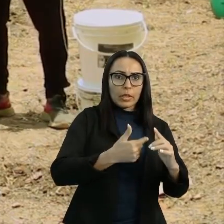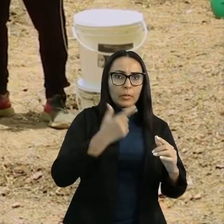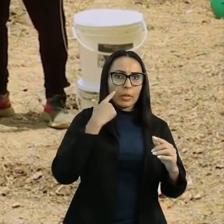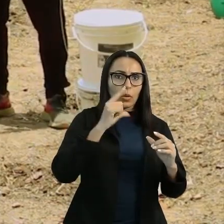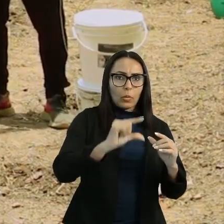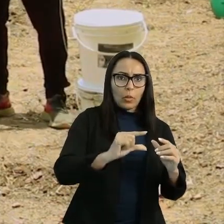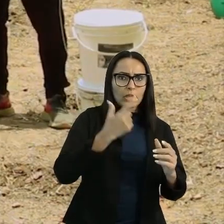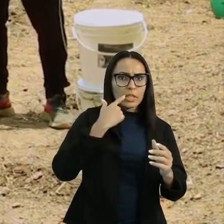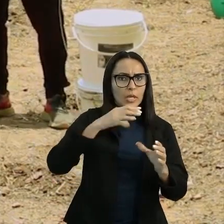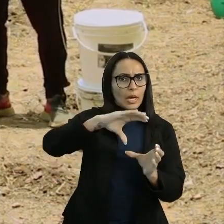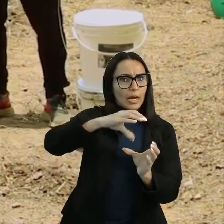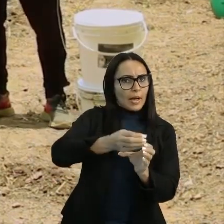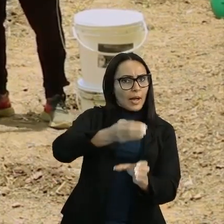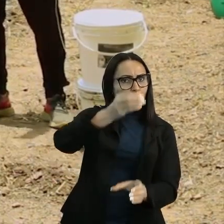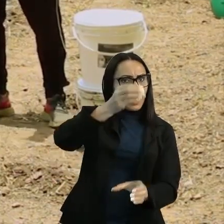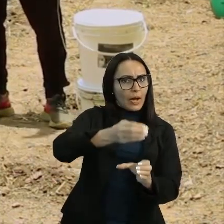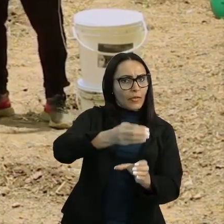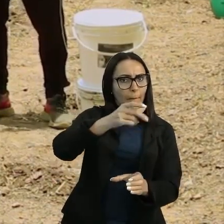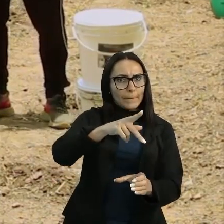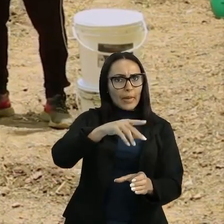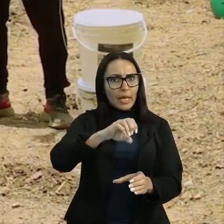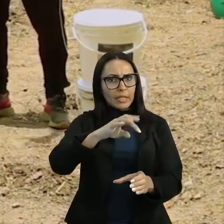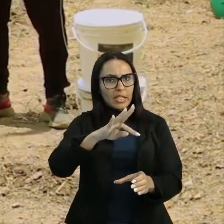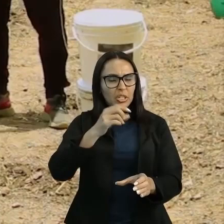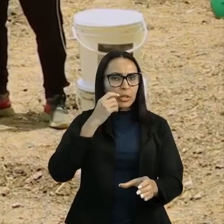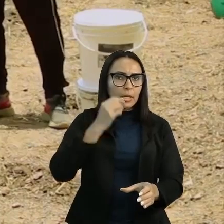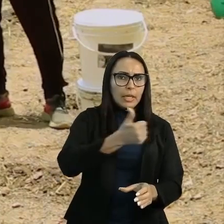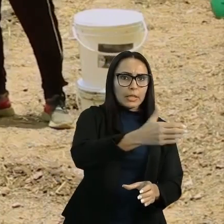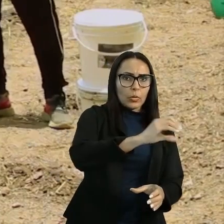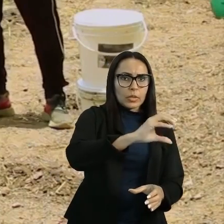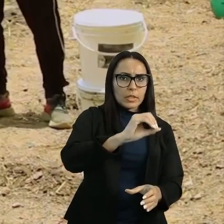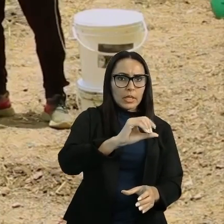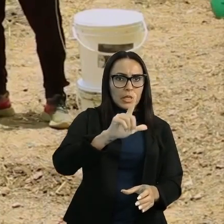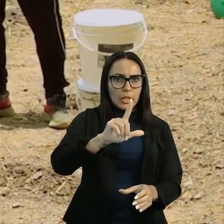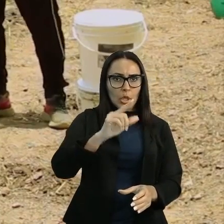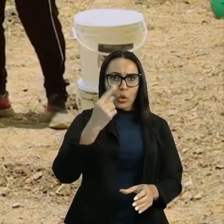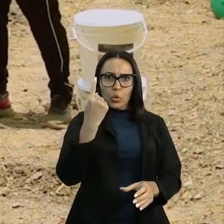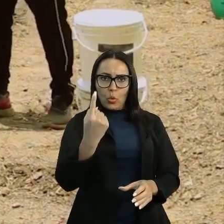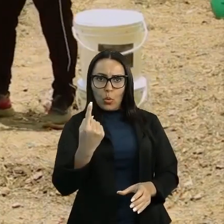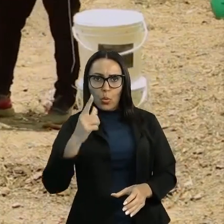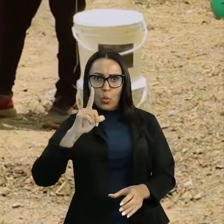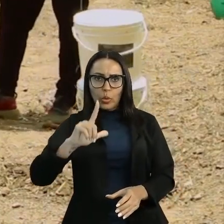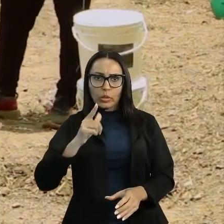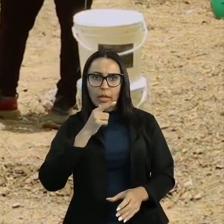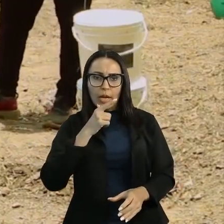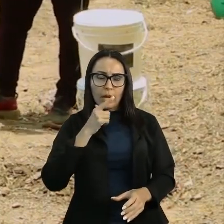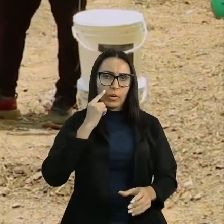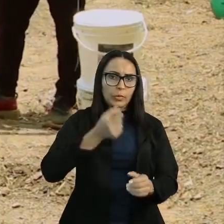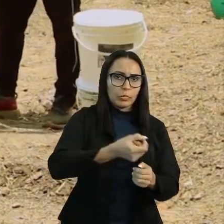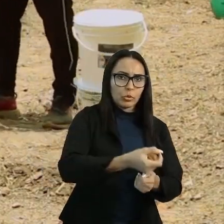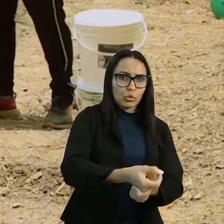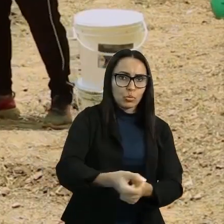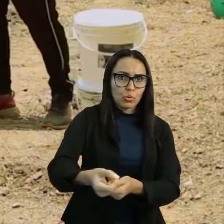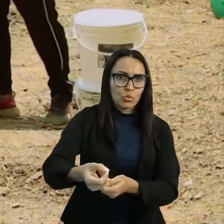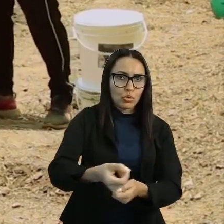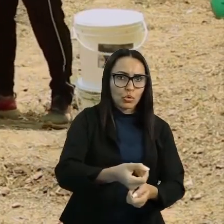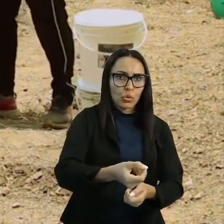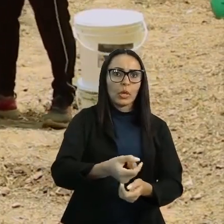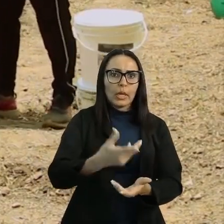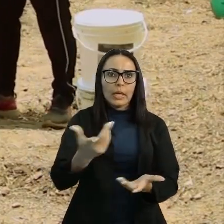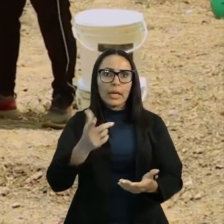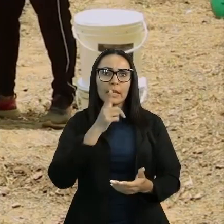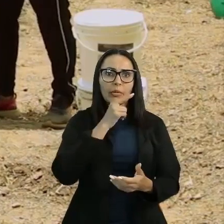ele tem que ser diluído, né? Porque senão prejudica. Então, para nós, utilizamos a cada 1 litro, usamos 1